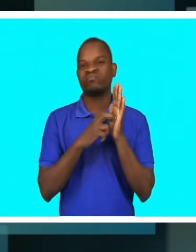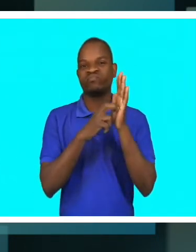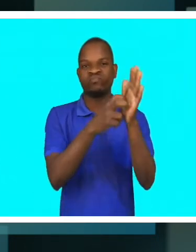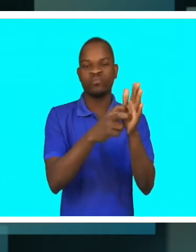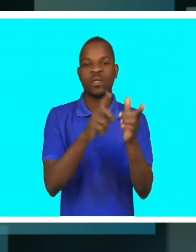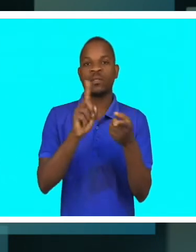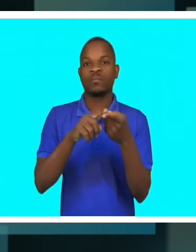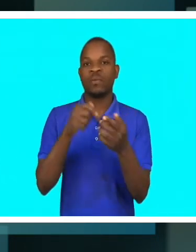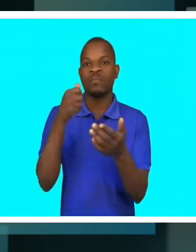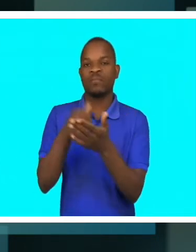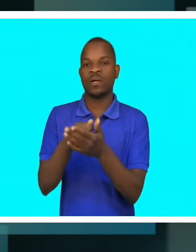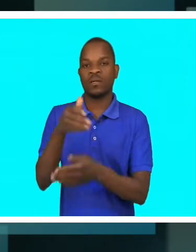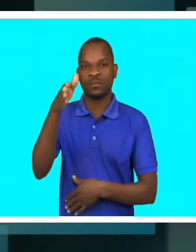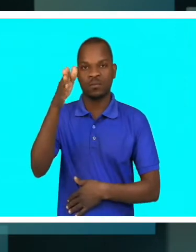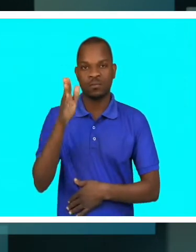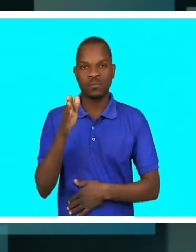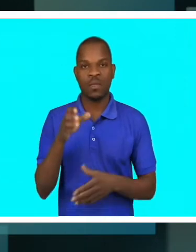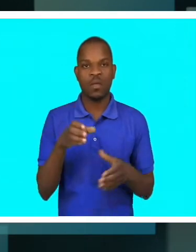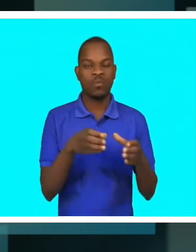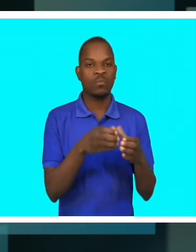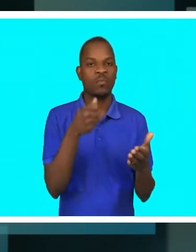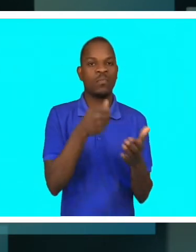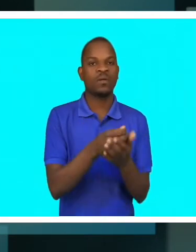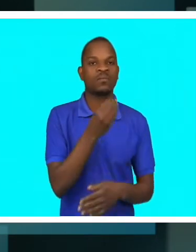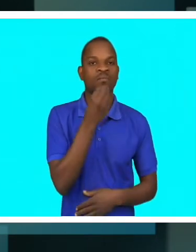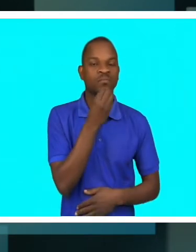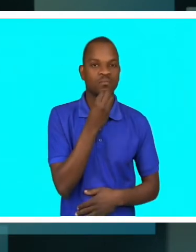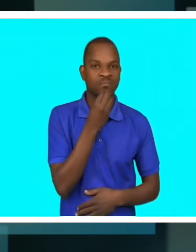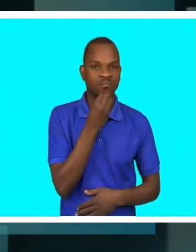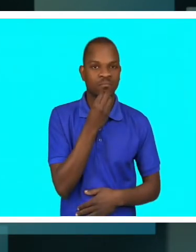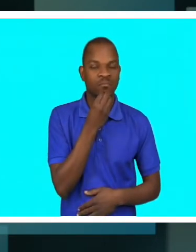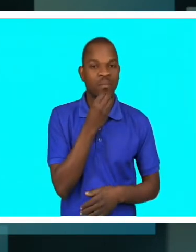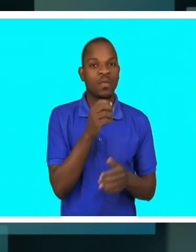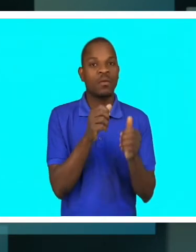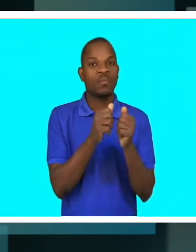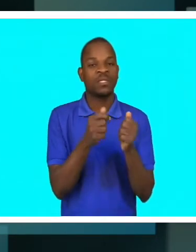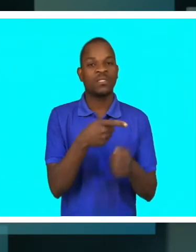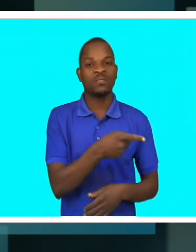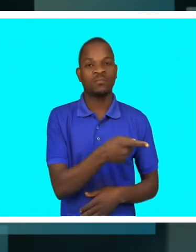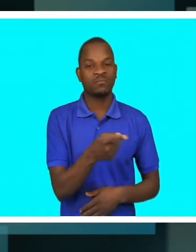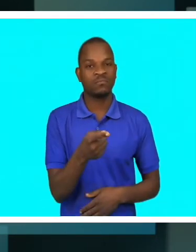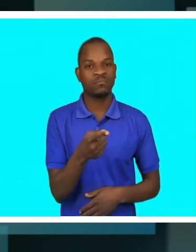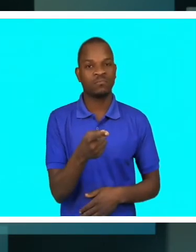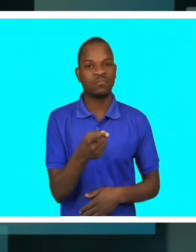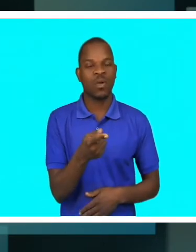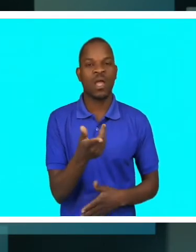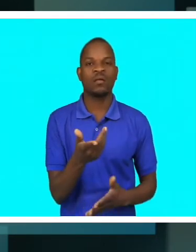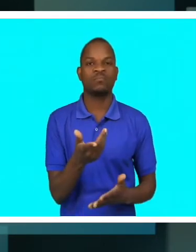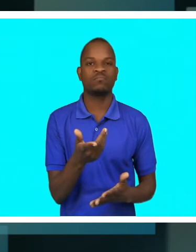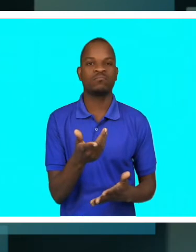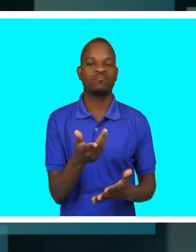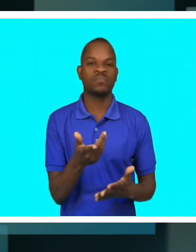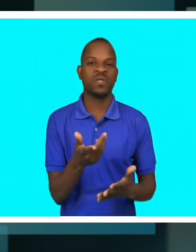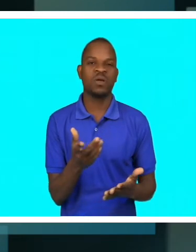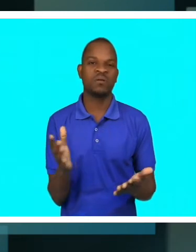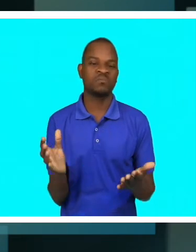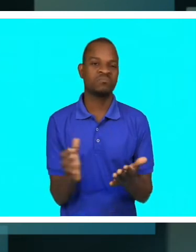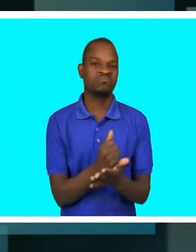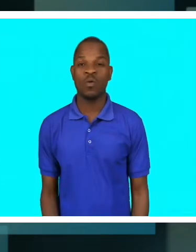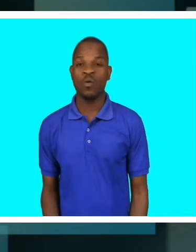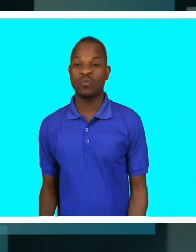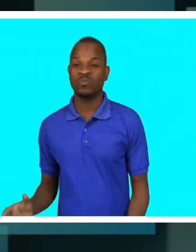aéreas, custeia a hospedagem. Os clubes só pagam alimentação e Sendo assim, acaba sendo menos oneroso